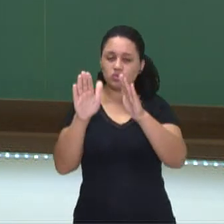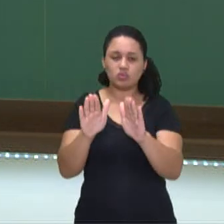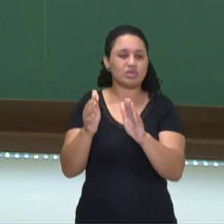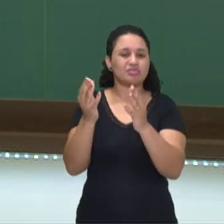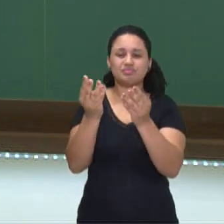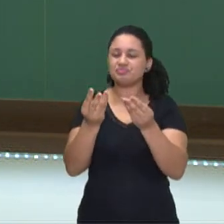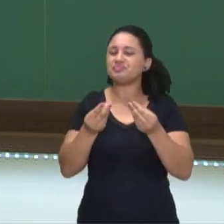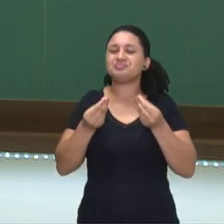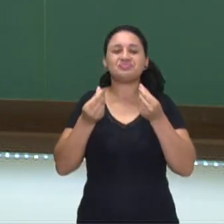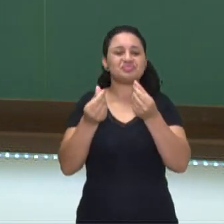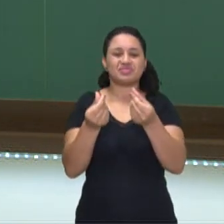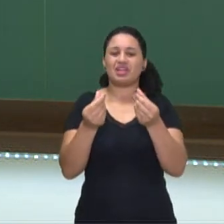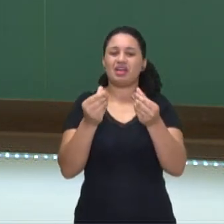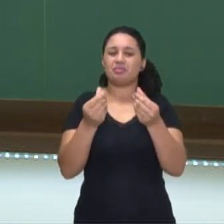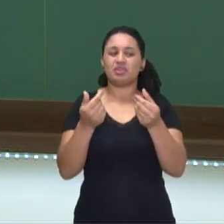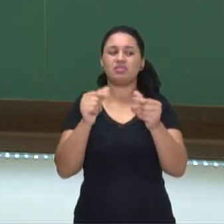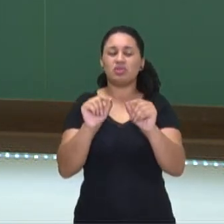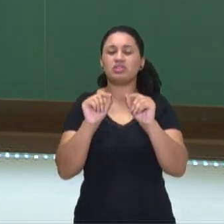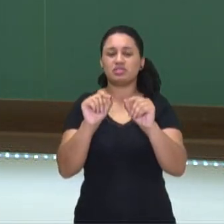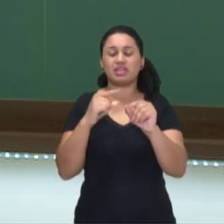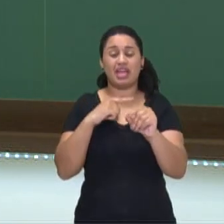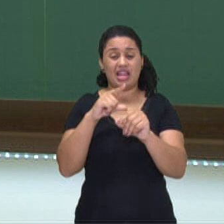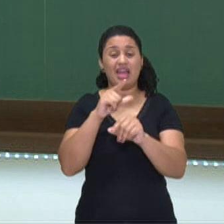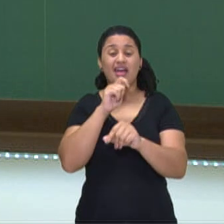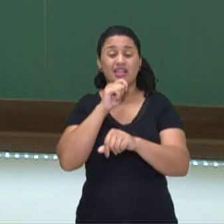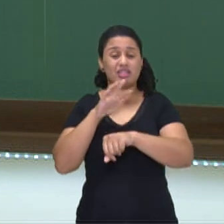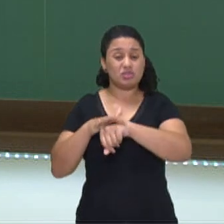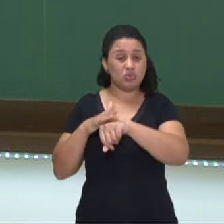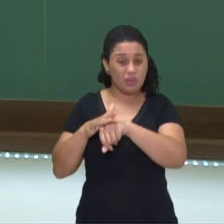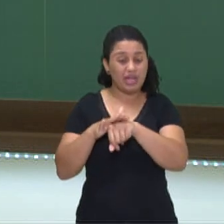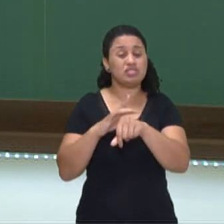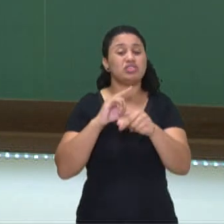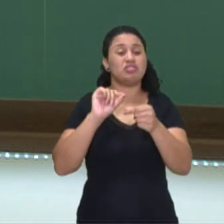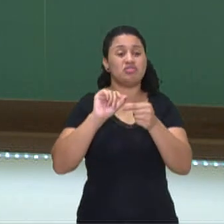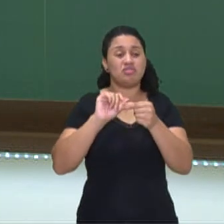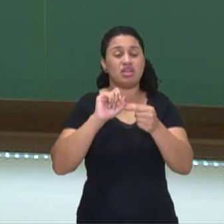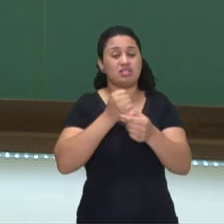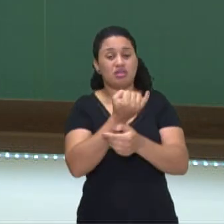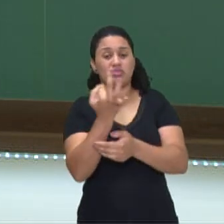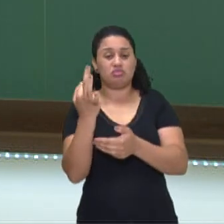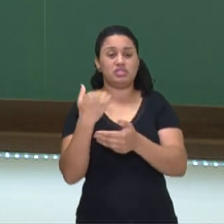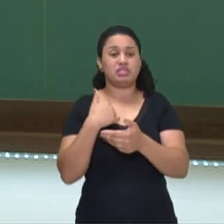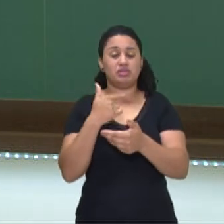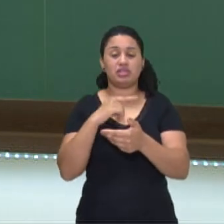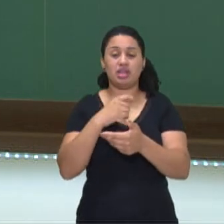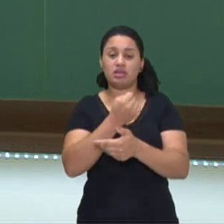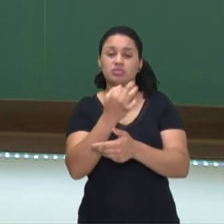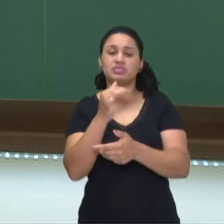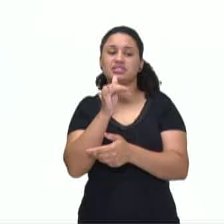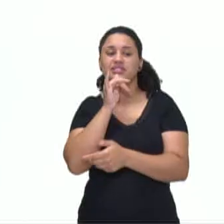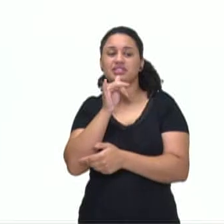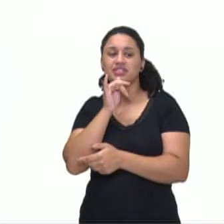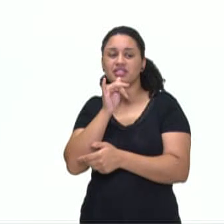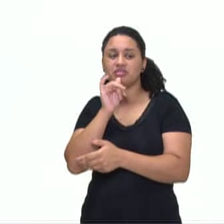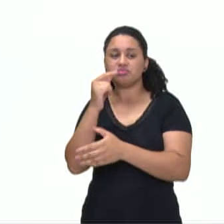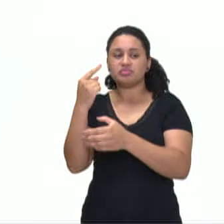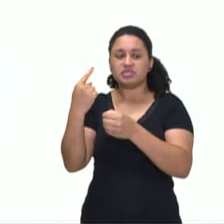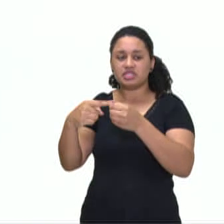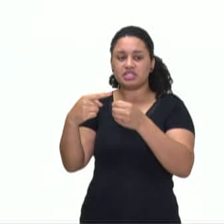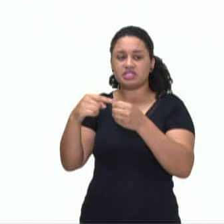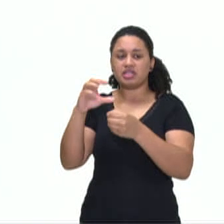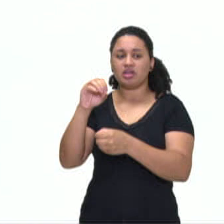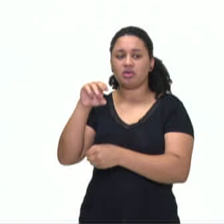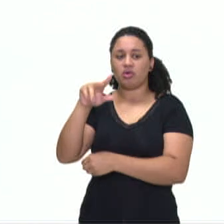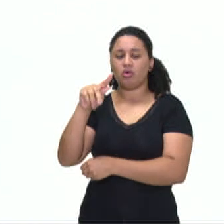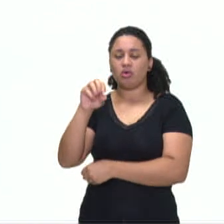fez diversas, inclusive no auge da sua doença, né? E aqui a gente tem um exemplo lá em Congonhas, né? Congonhas, são